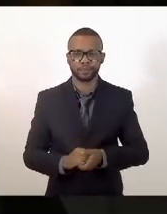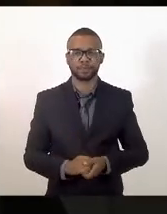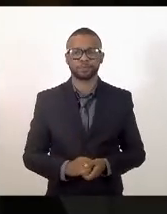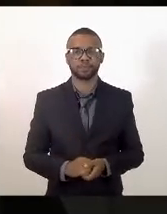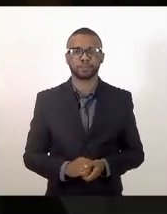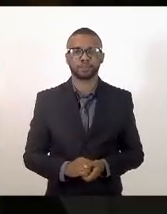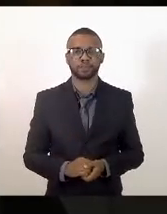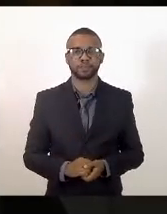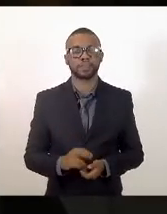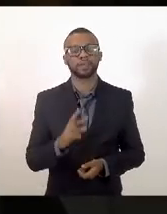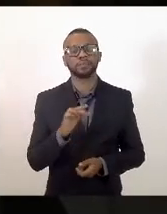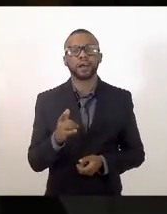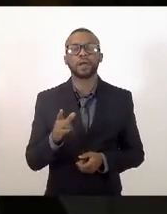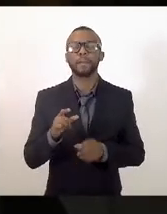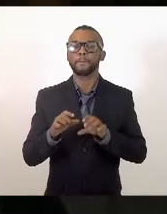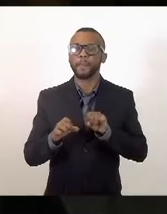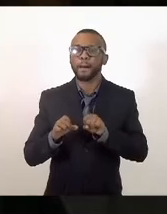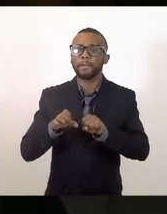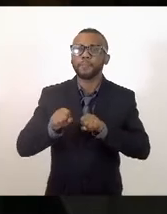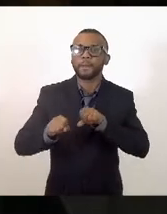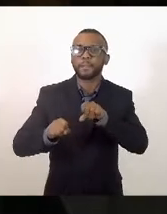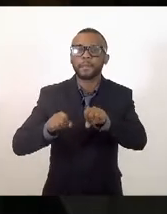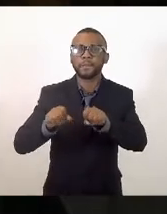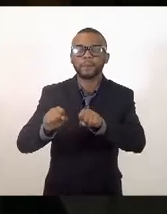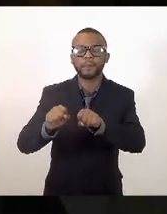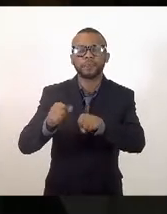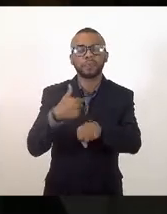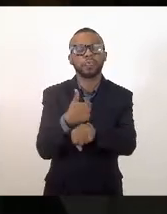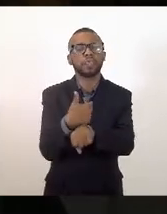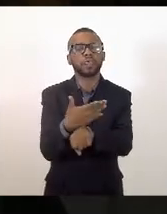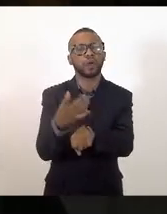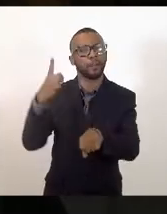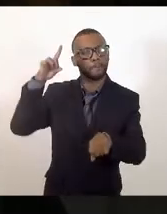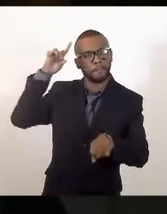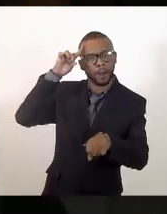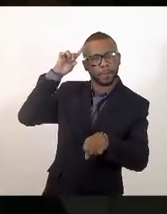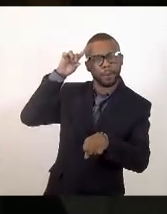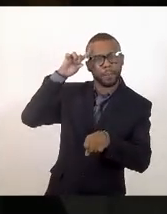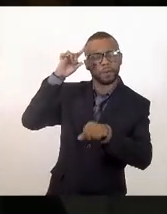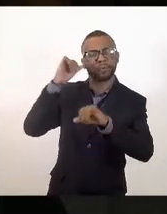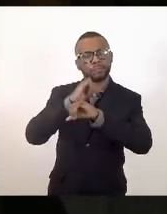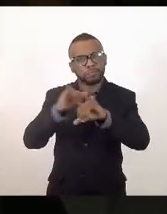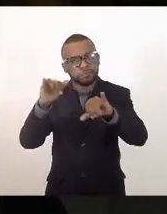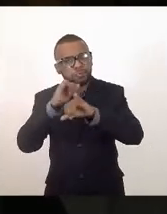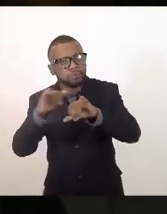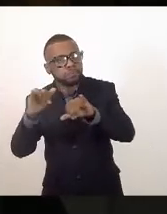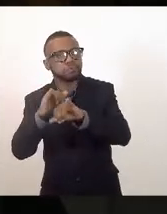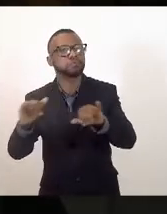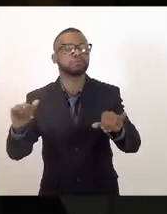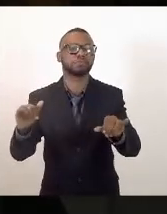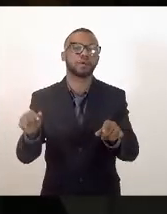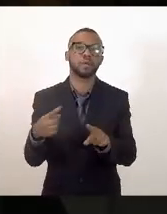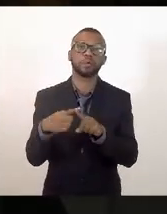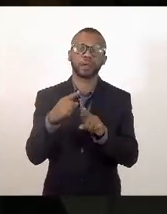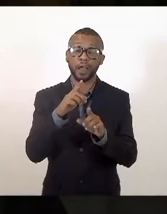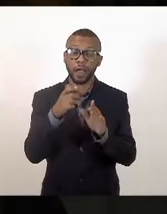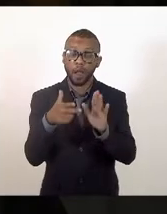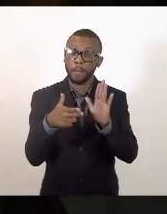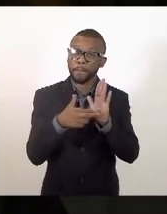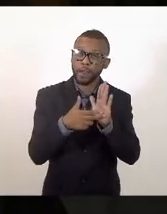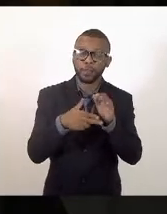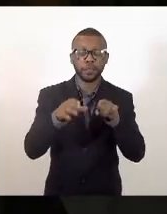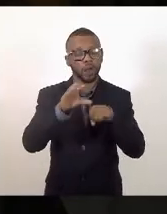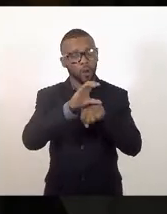que vai dominar durante muitos dias o noticiário, porque é uma emenda